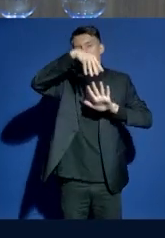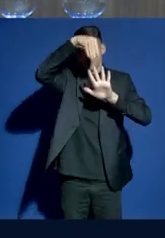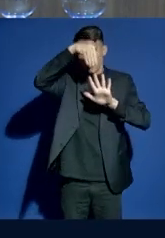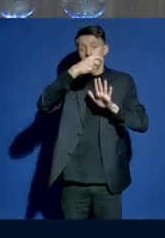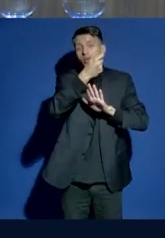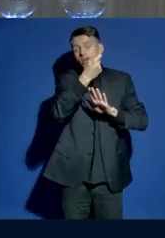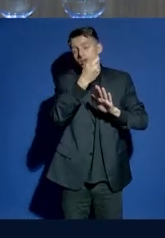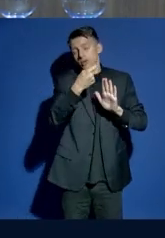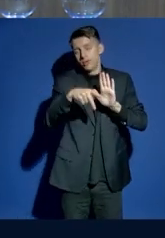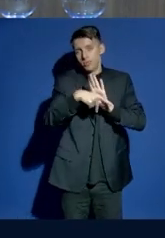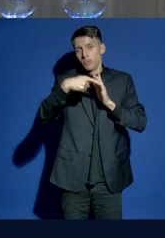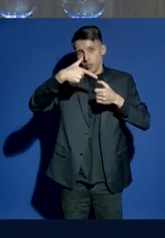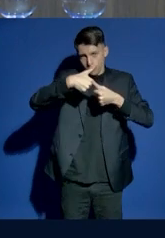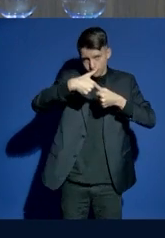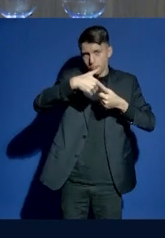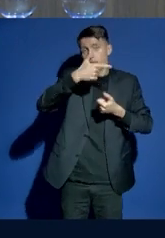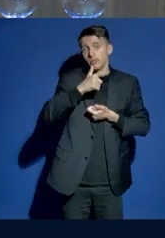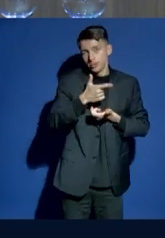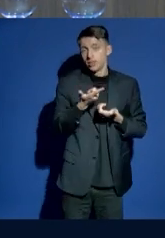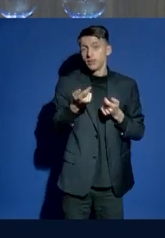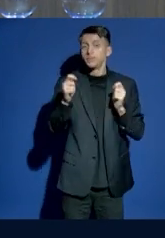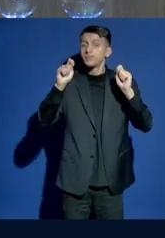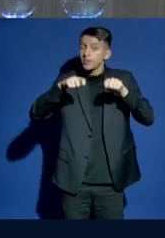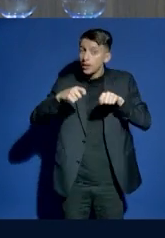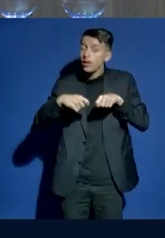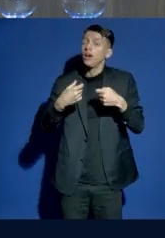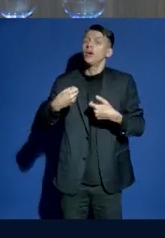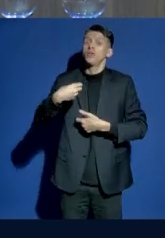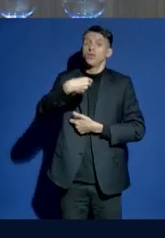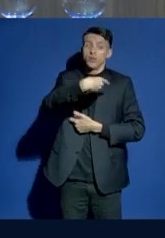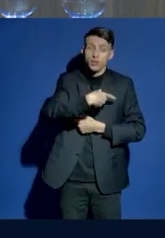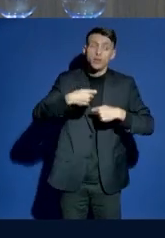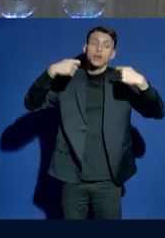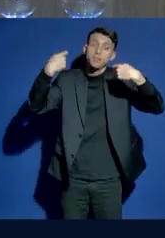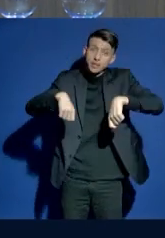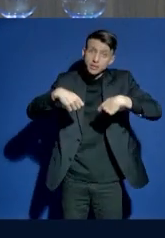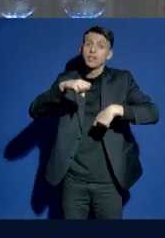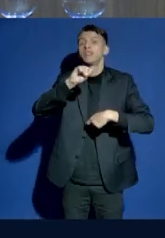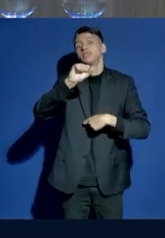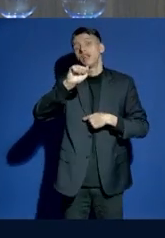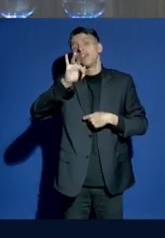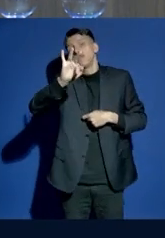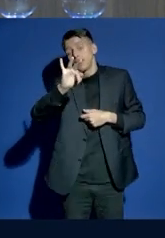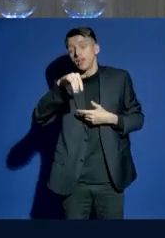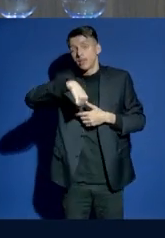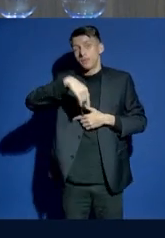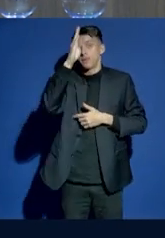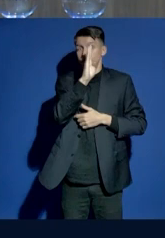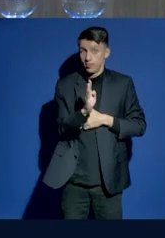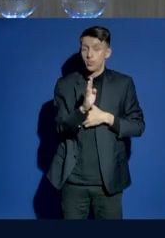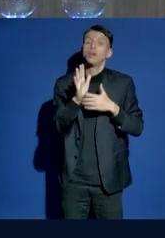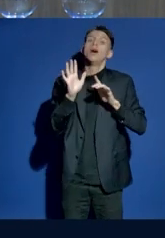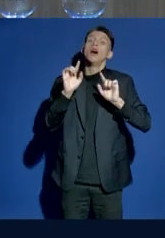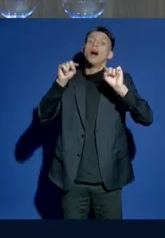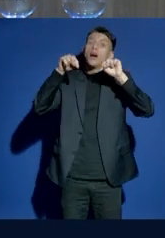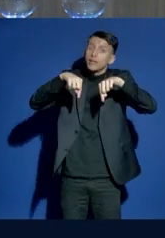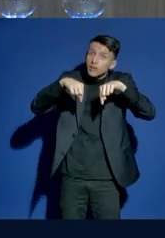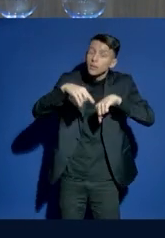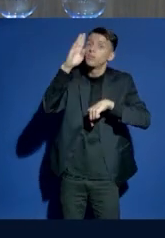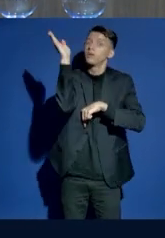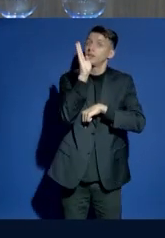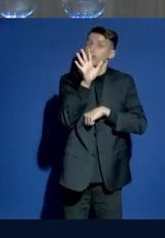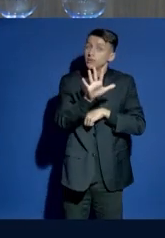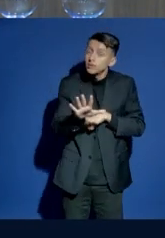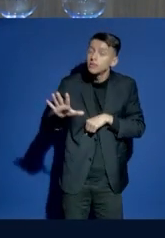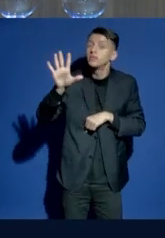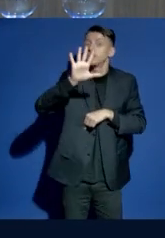realidade que está chegando, já chegou, né, e está nos primeiros passos. Mas o Brasil, sem dúvida nenhuma, sendo um